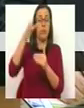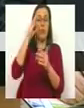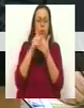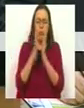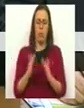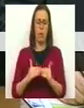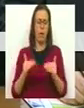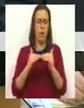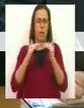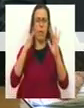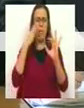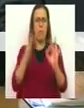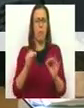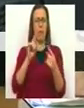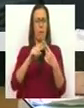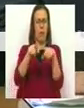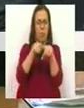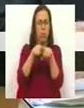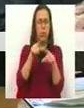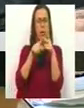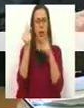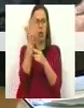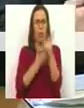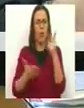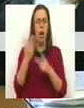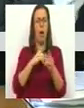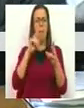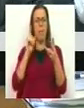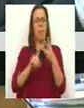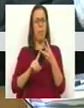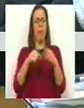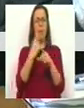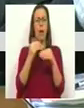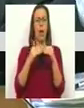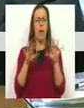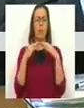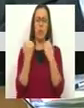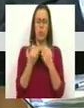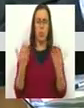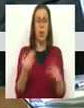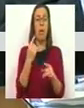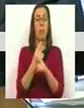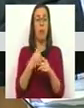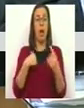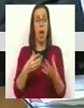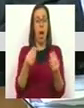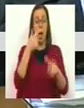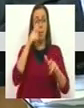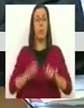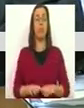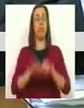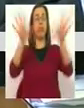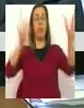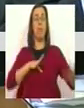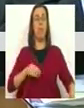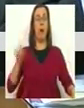todos os níveis, a nível político, a nível económico, também a nível social, também porque temos muita gente espalhada